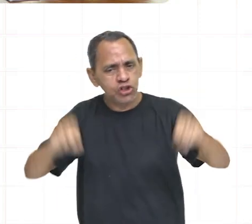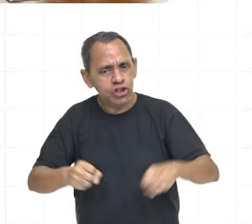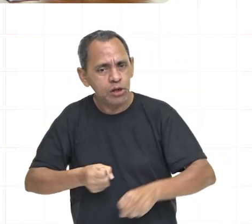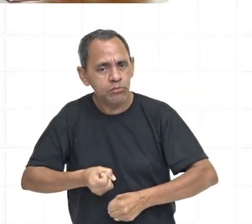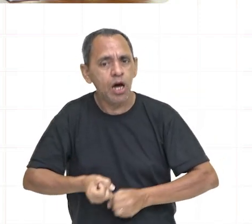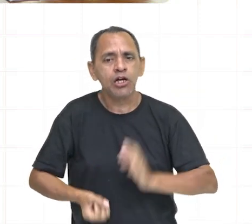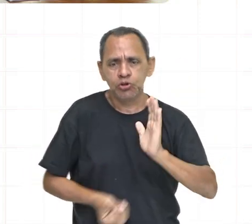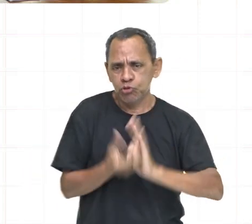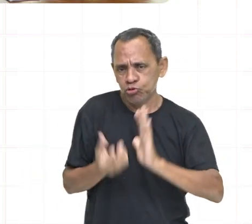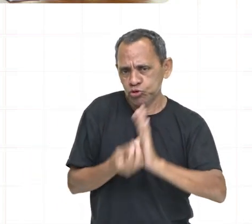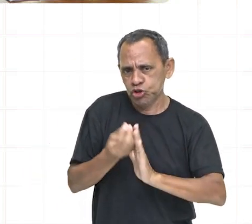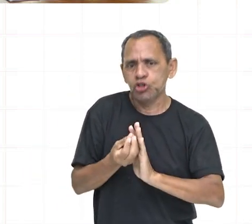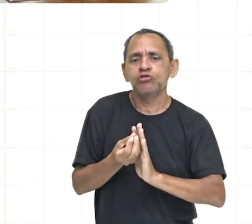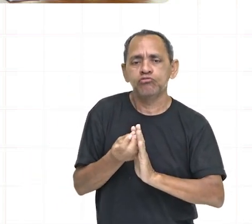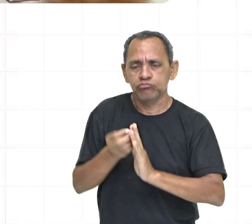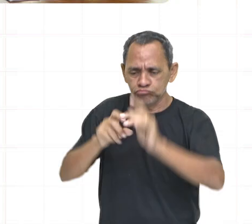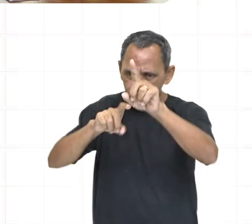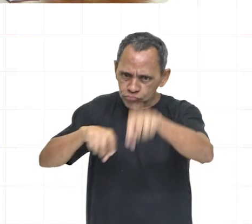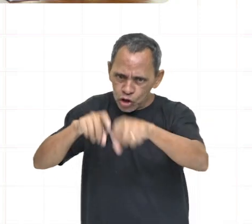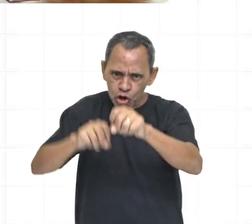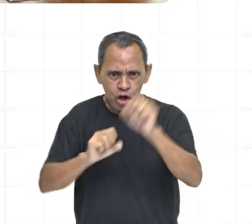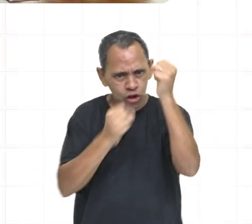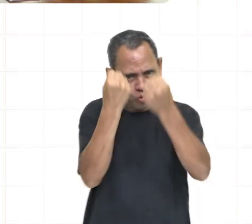na agropecuária. Então nós